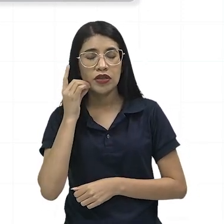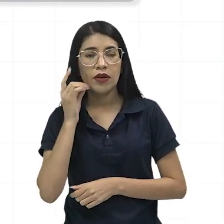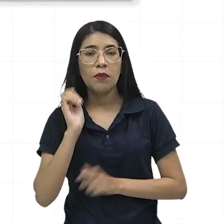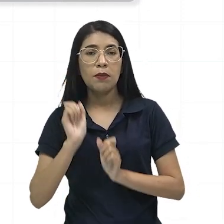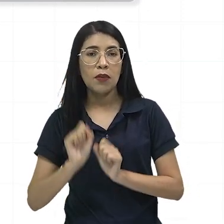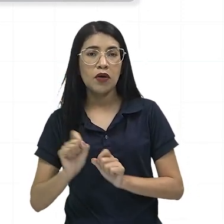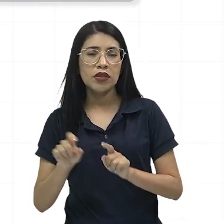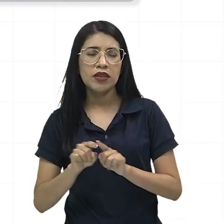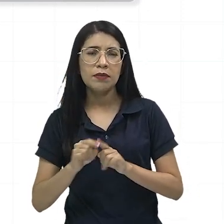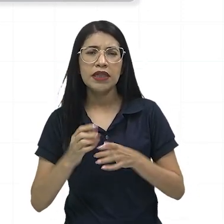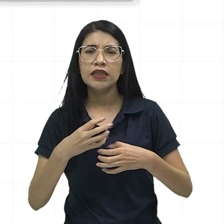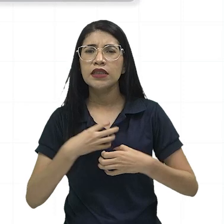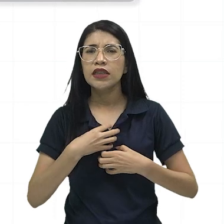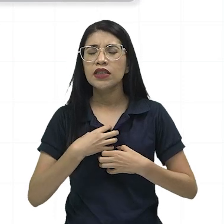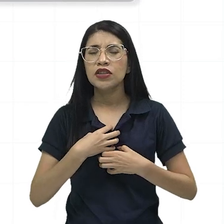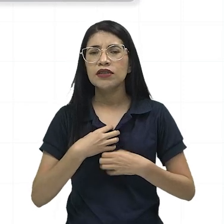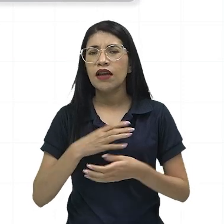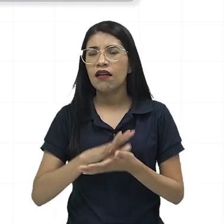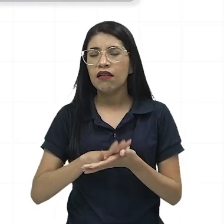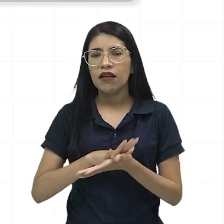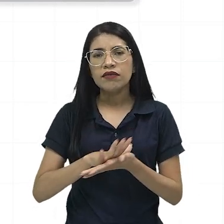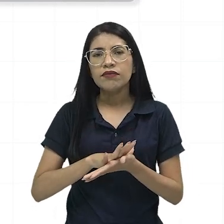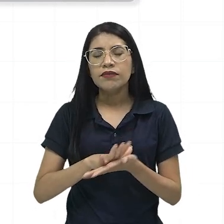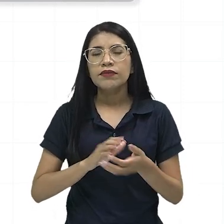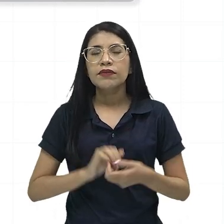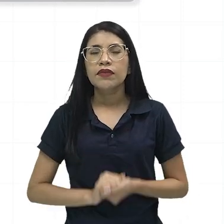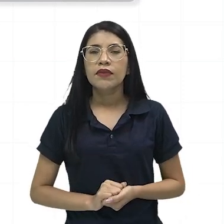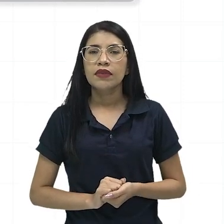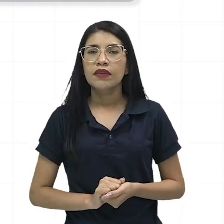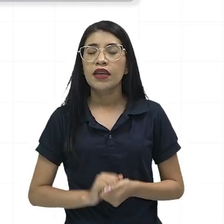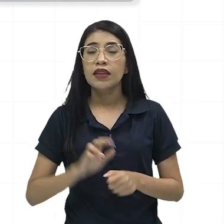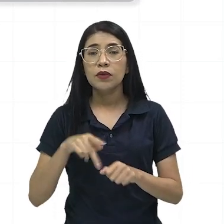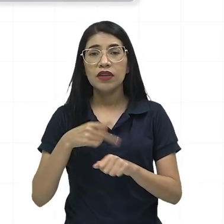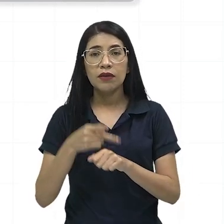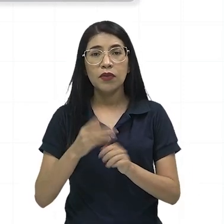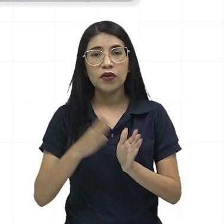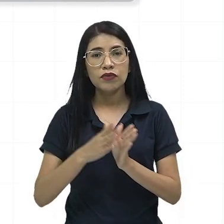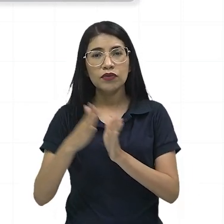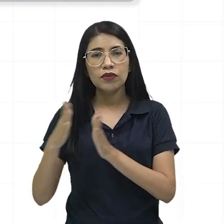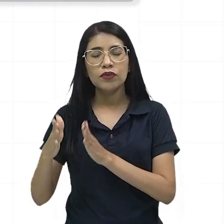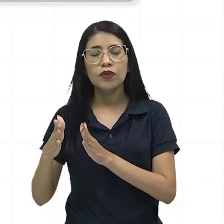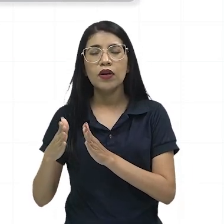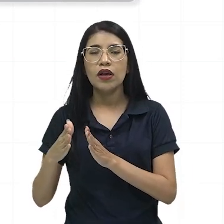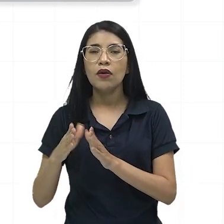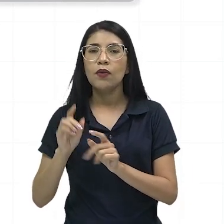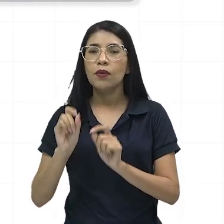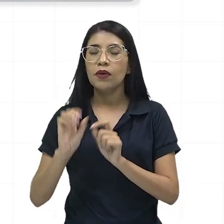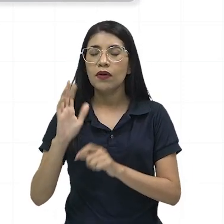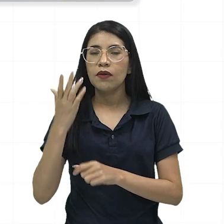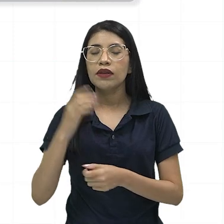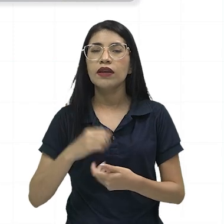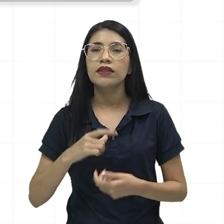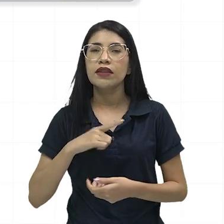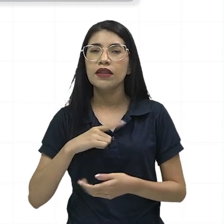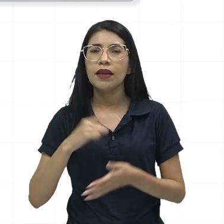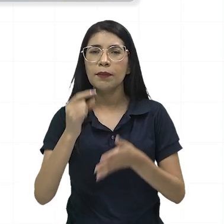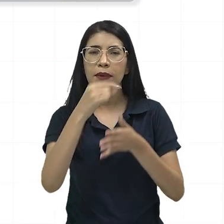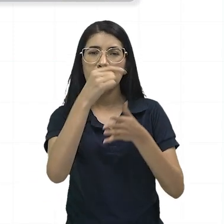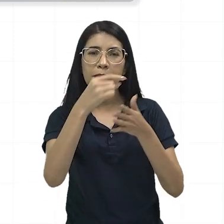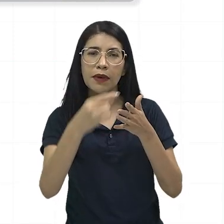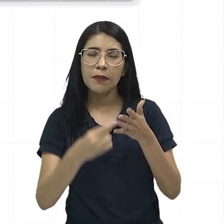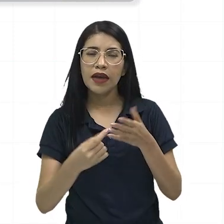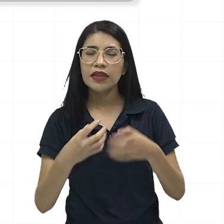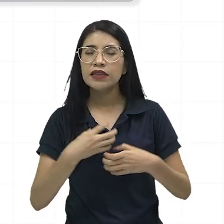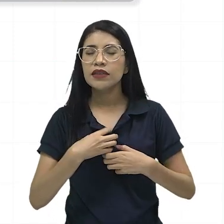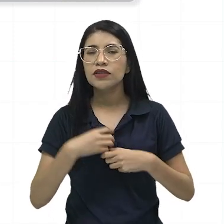pode ficar sem perceber que está doente, né? E aí, após o período de incubação, os principais sintomas surgem.